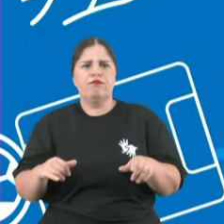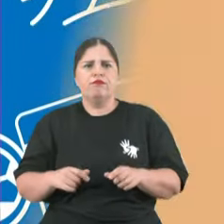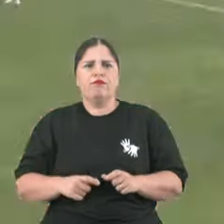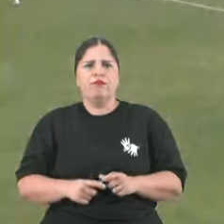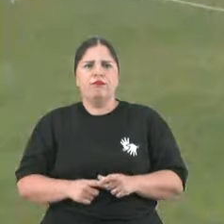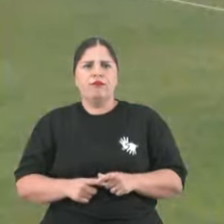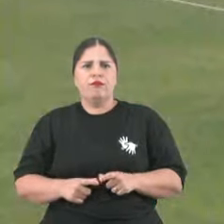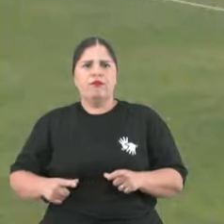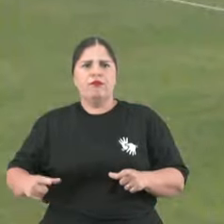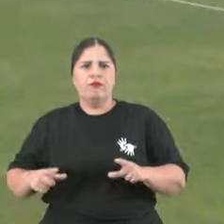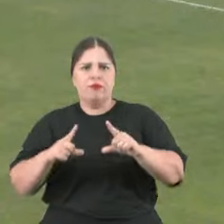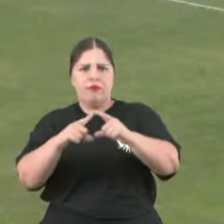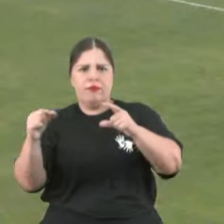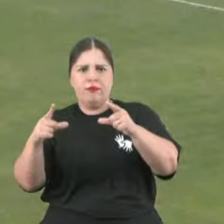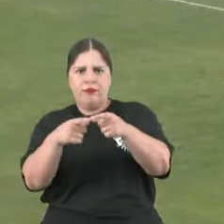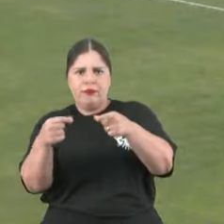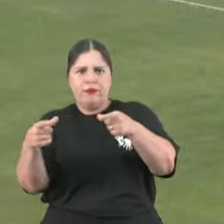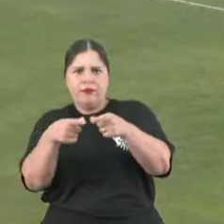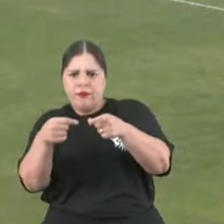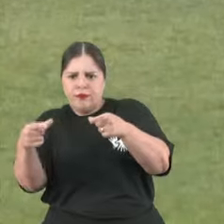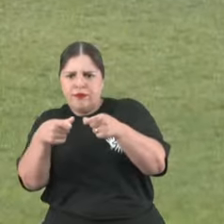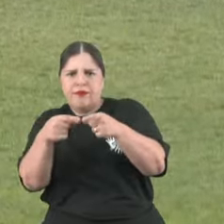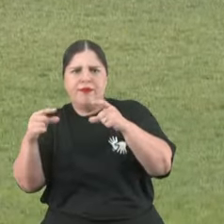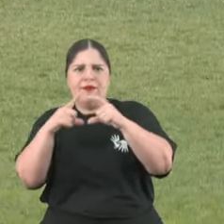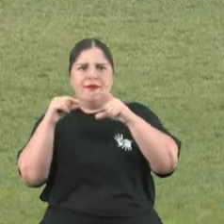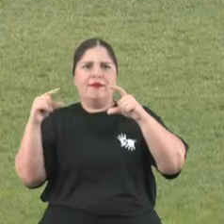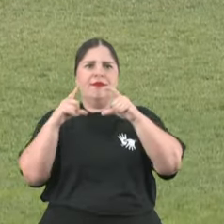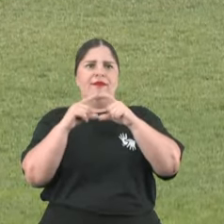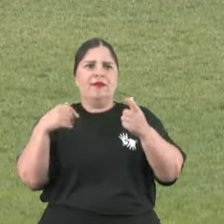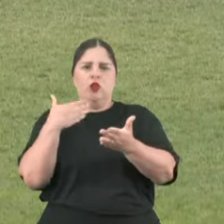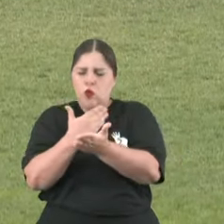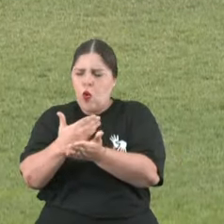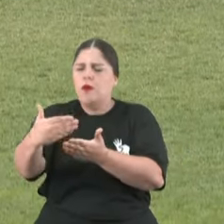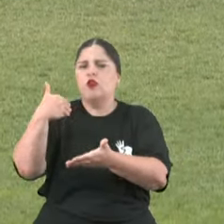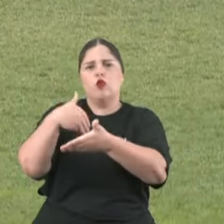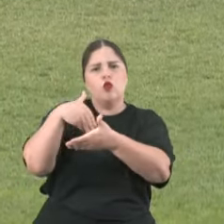São os primeiros segundos de jogo aqui no Fumeirão.